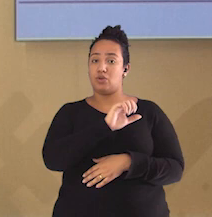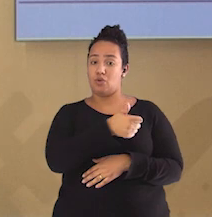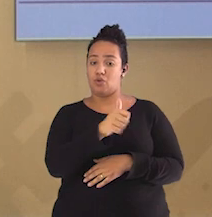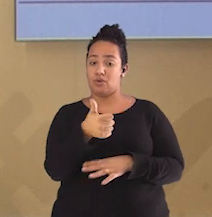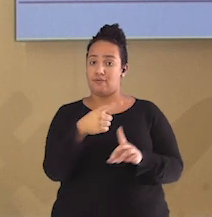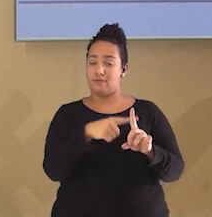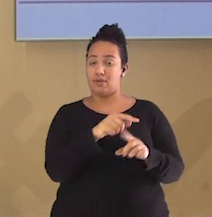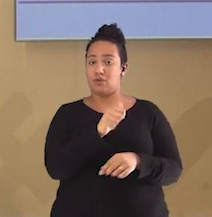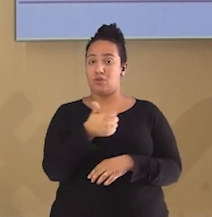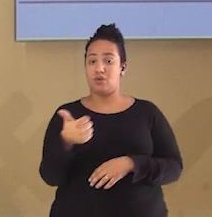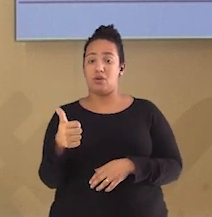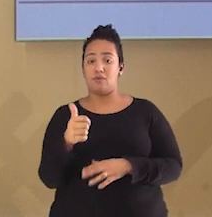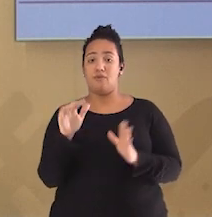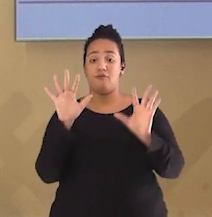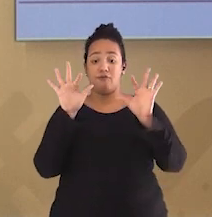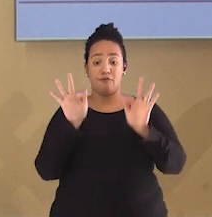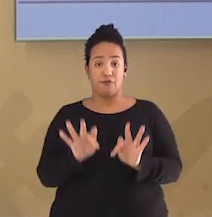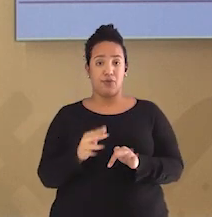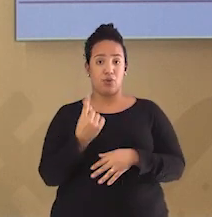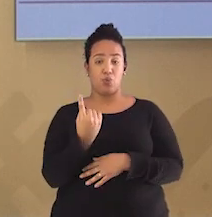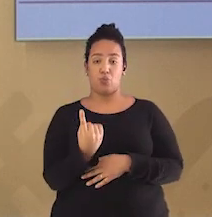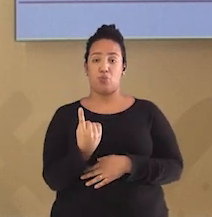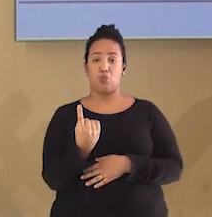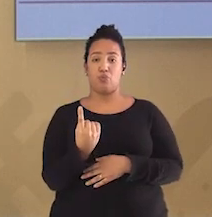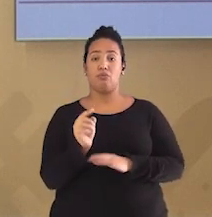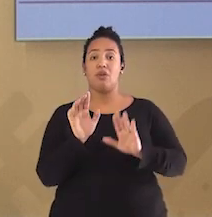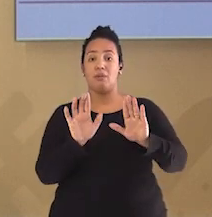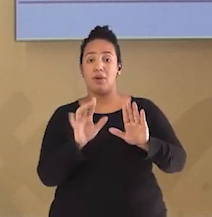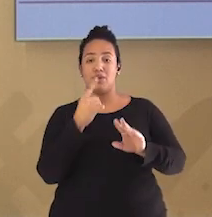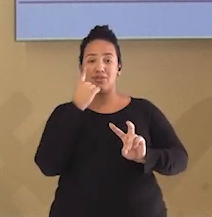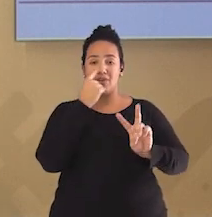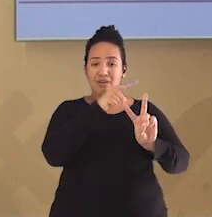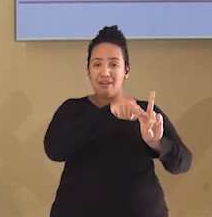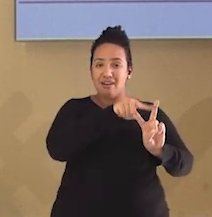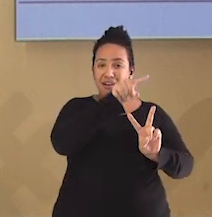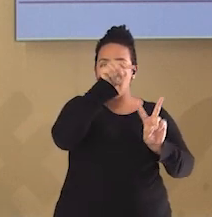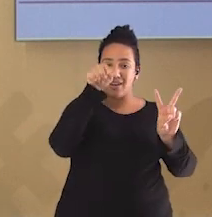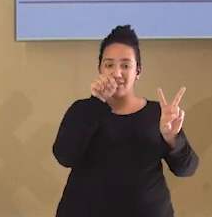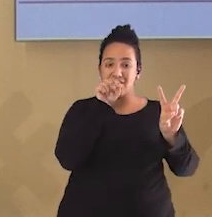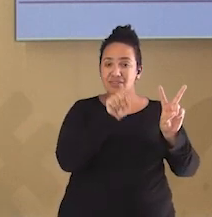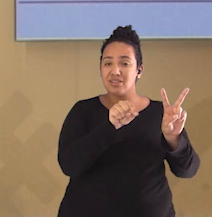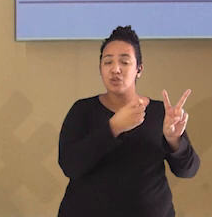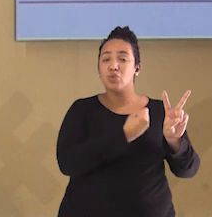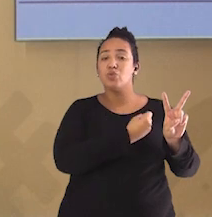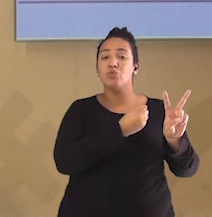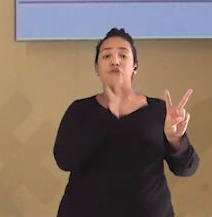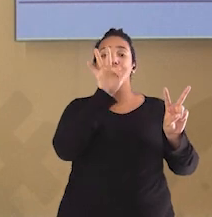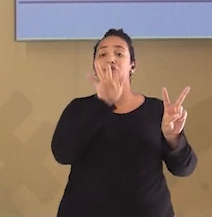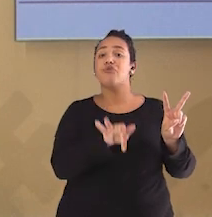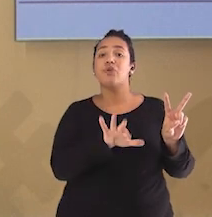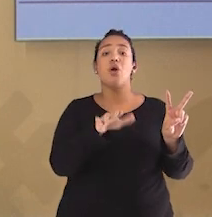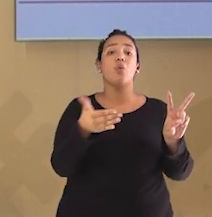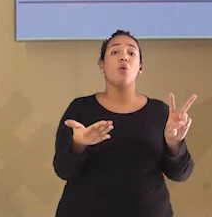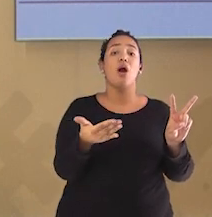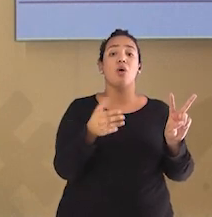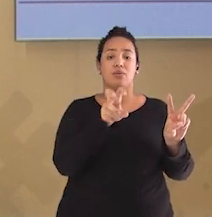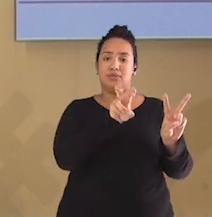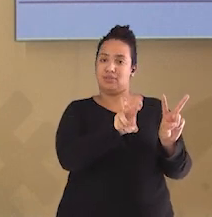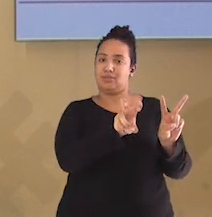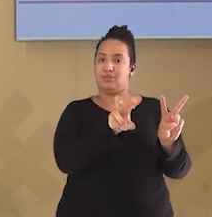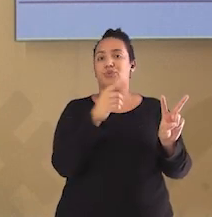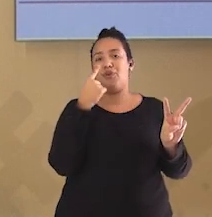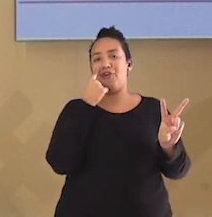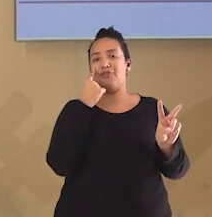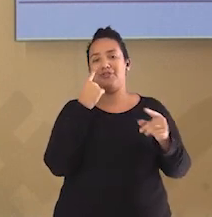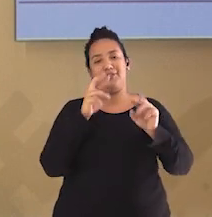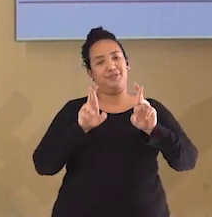11 vezes 11 vai terminar em 1. E o número que procuramos a raiz termina em 1? Não. Então, vamos tentar o